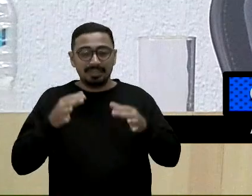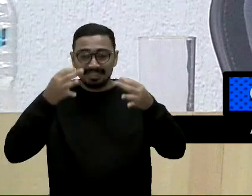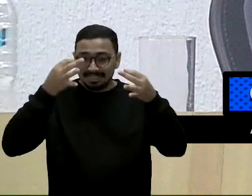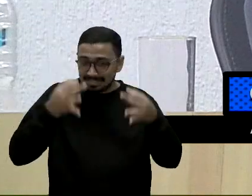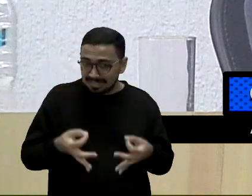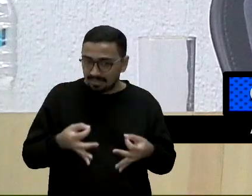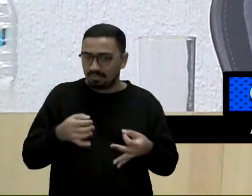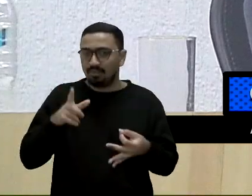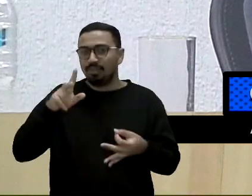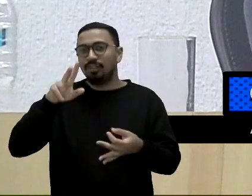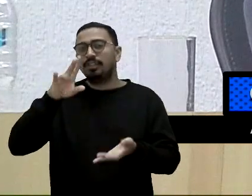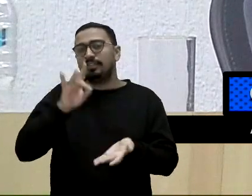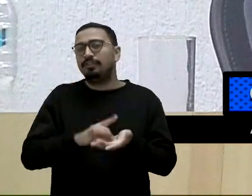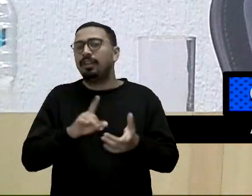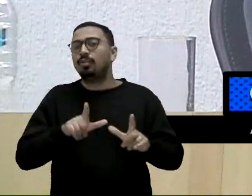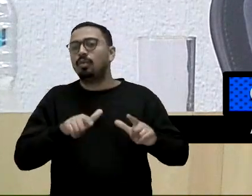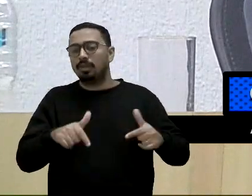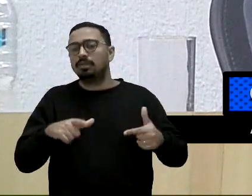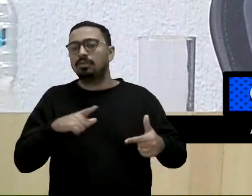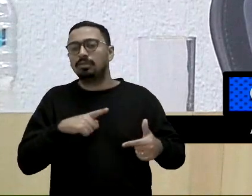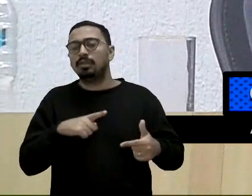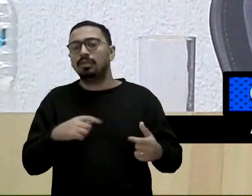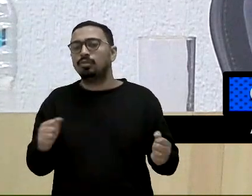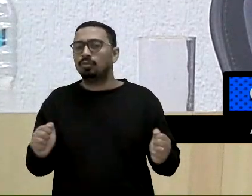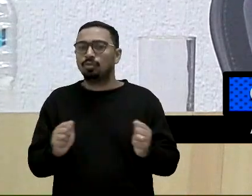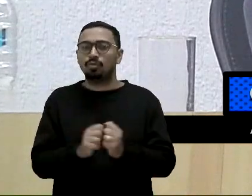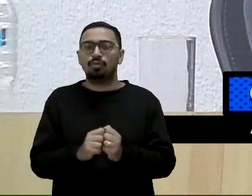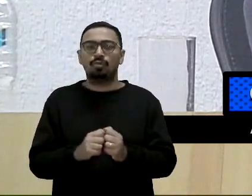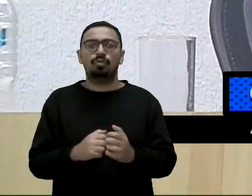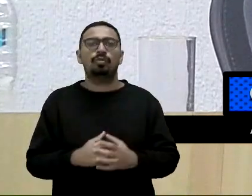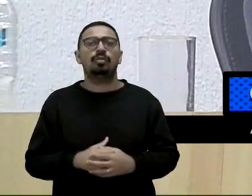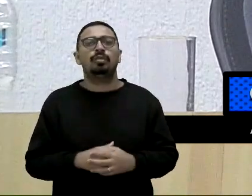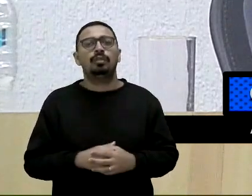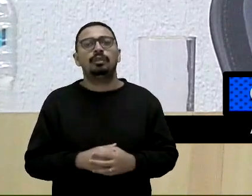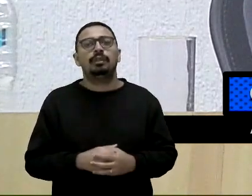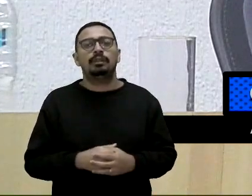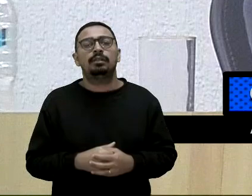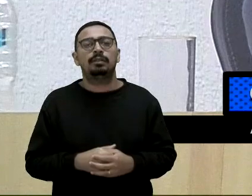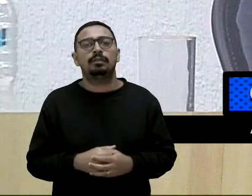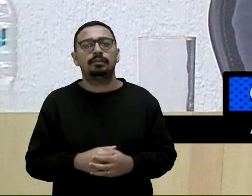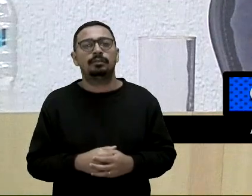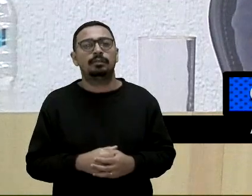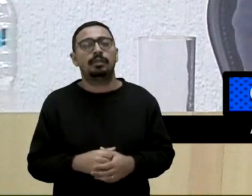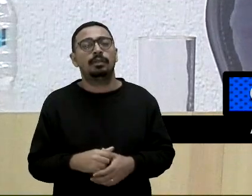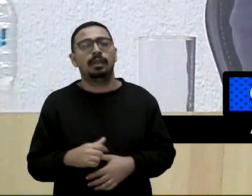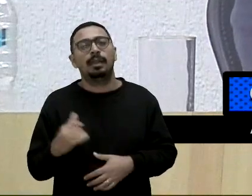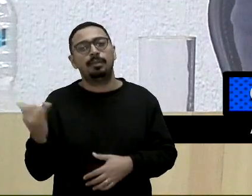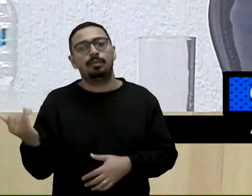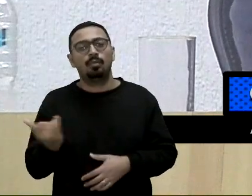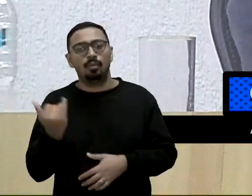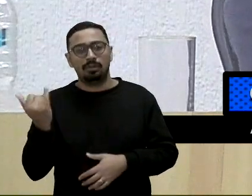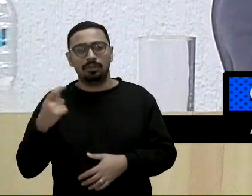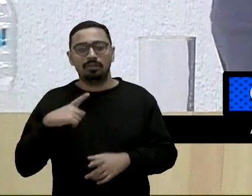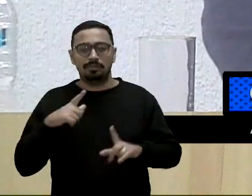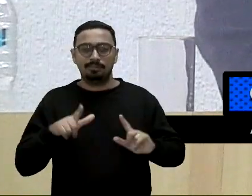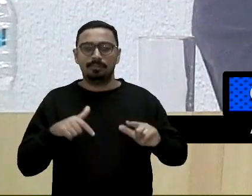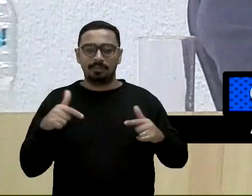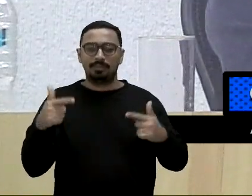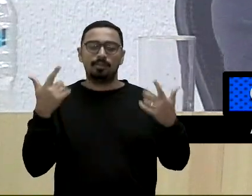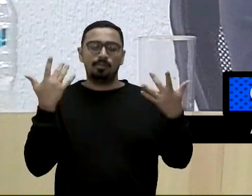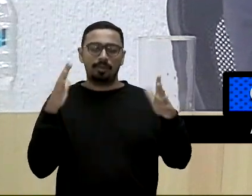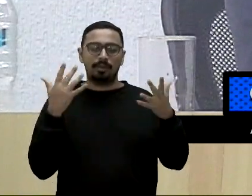presente, né? E quero dizer que acho muito importante essa iniciativa,